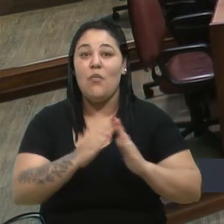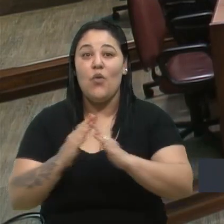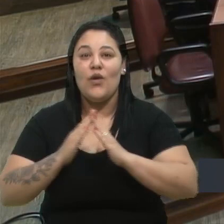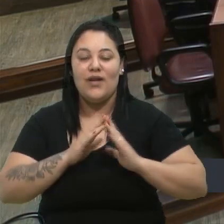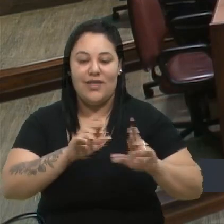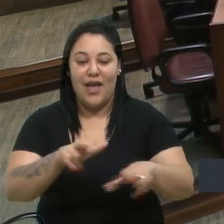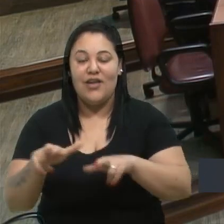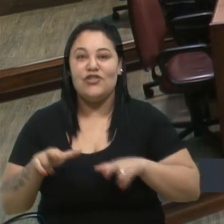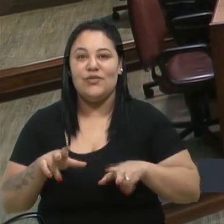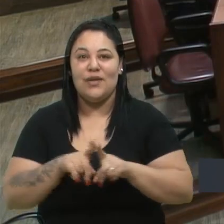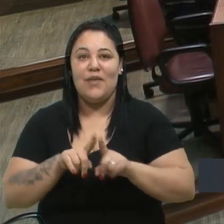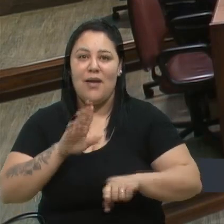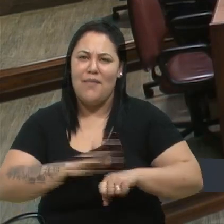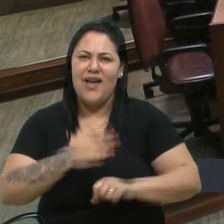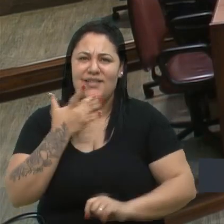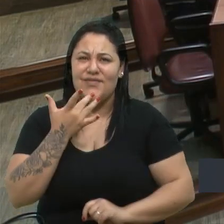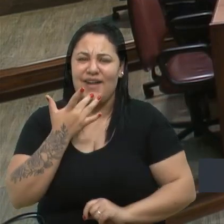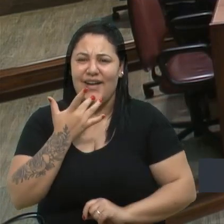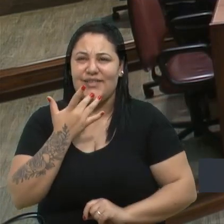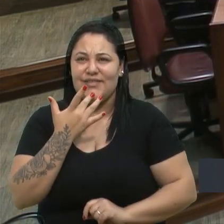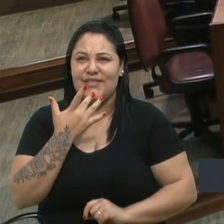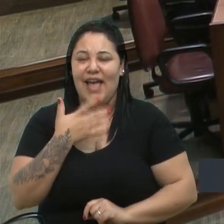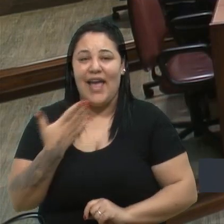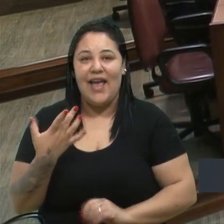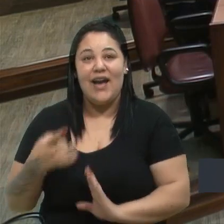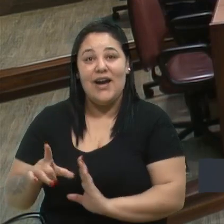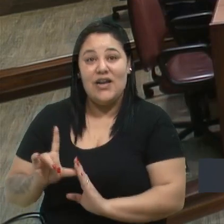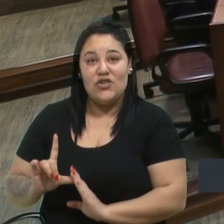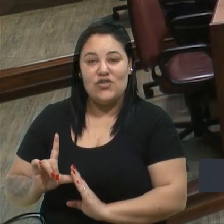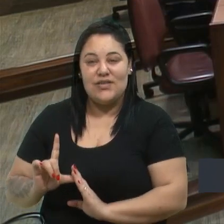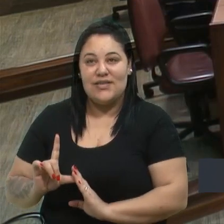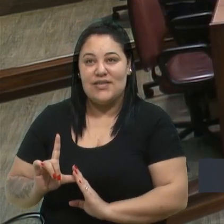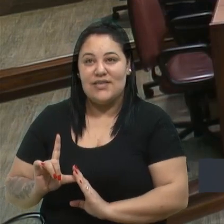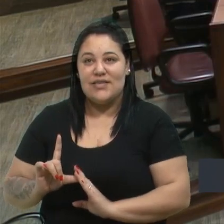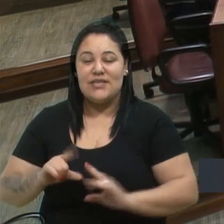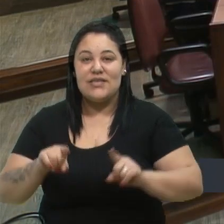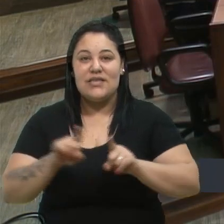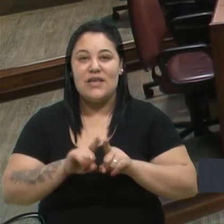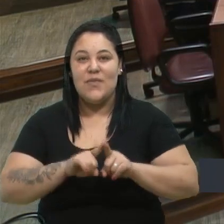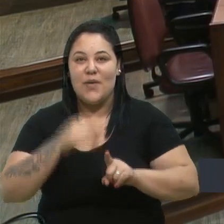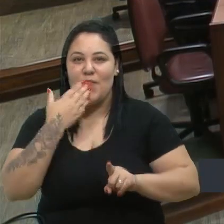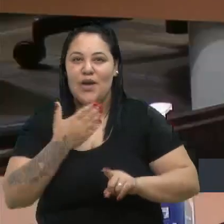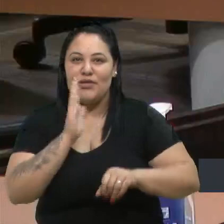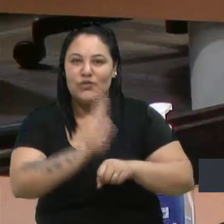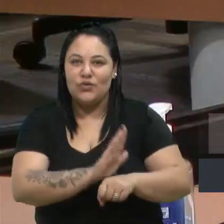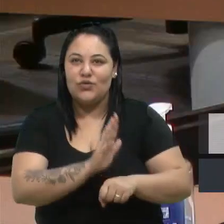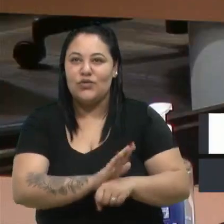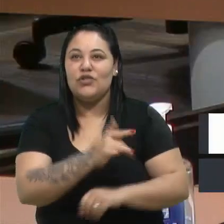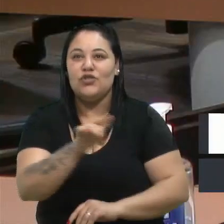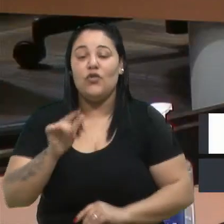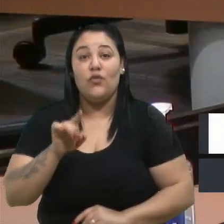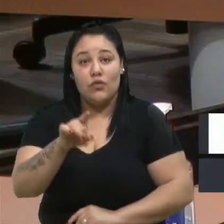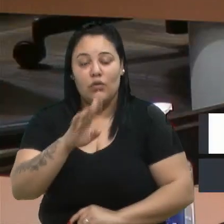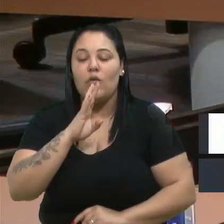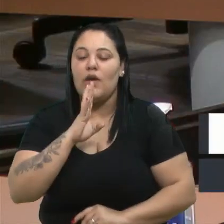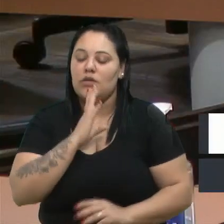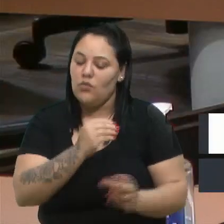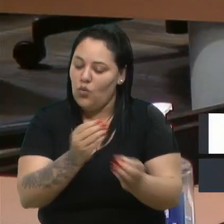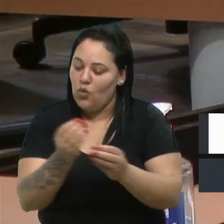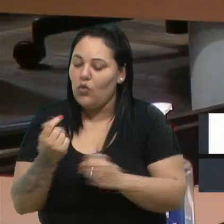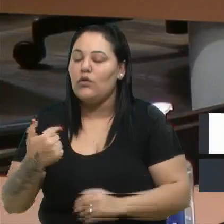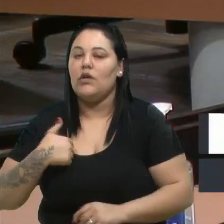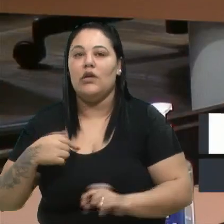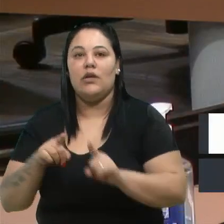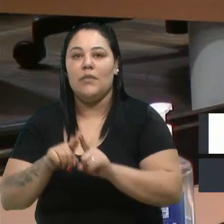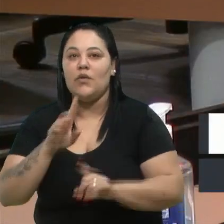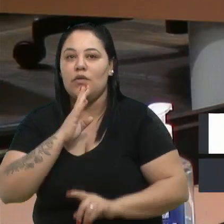até facilitou o antes. Eu conto com a sua ajuda novamente, o senhor tem conhecimento muito, eu também conheço muito